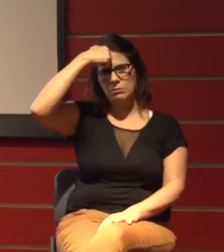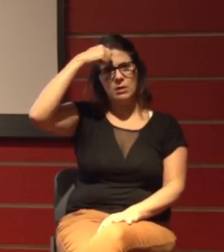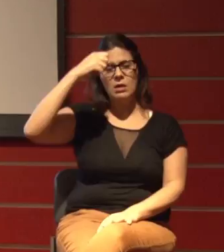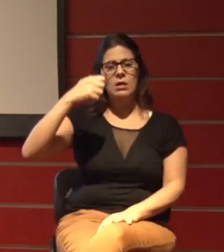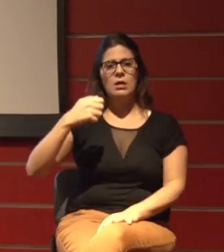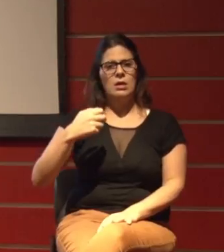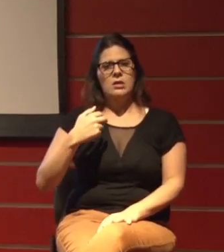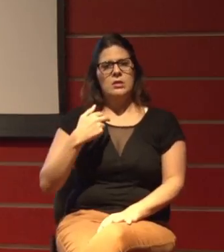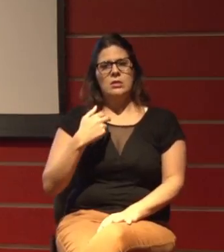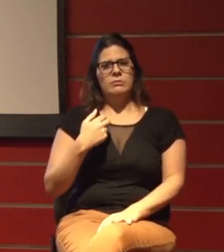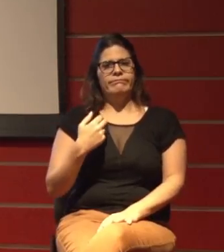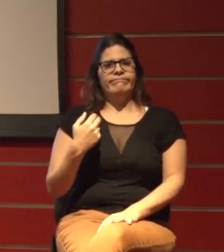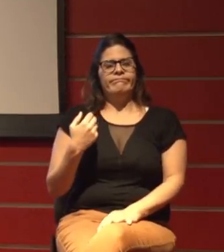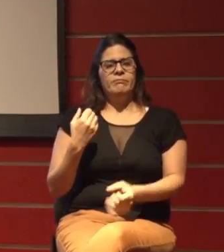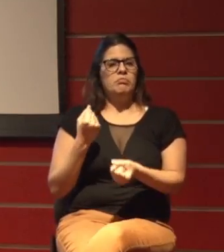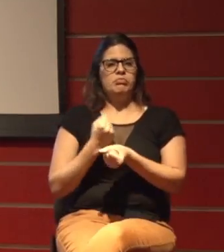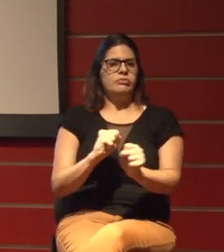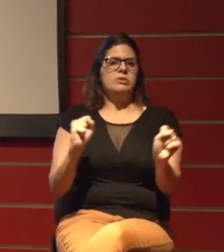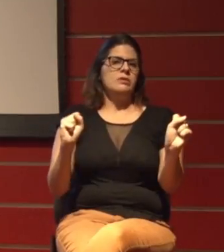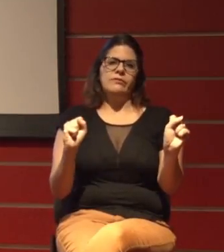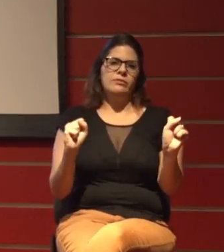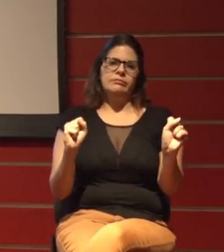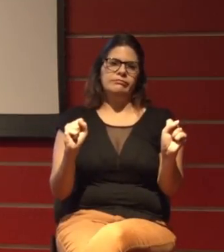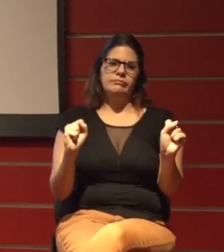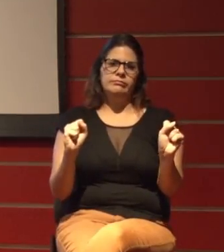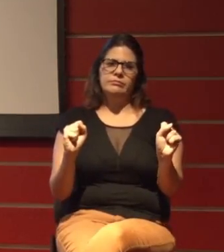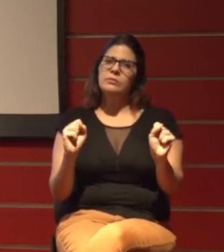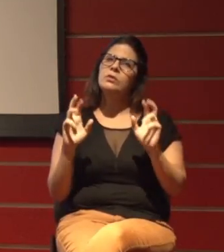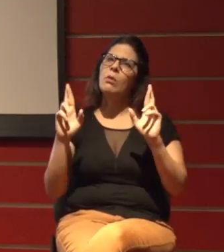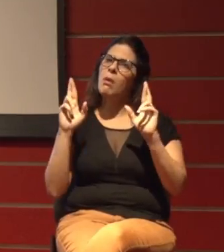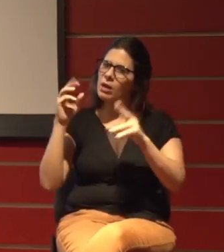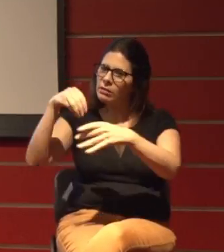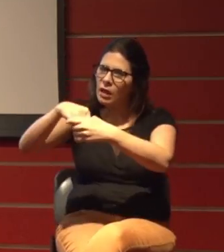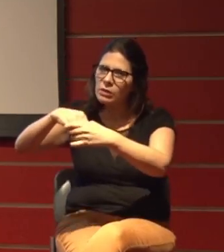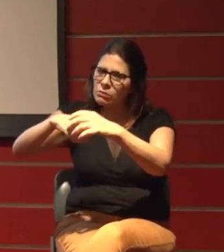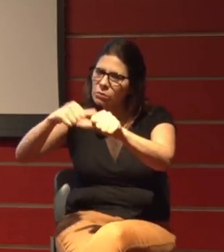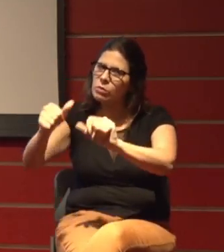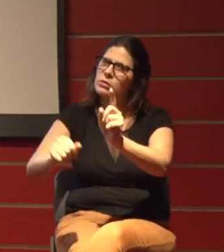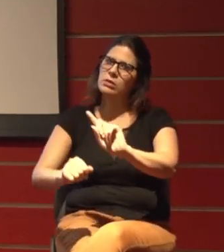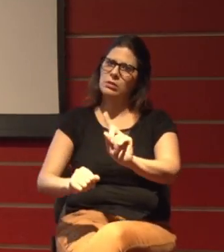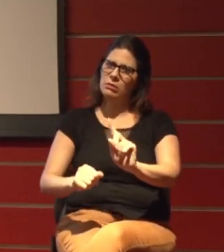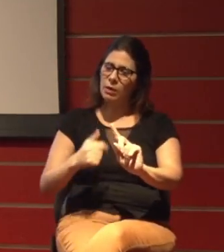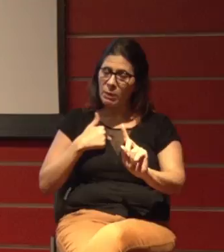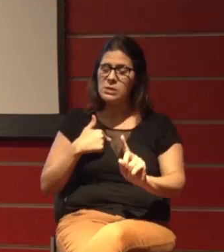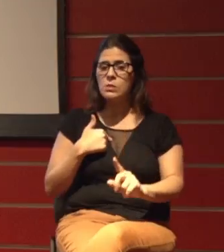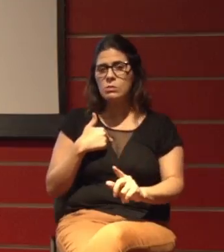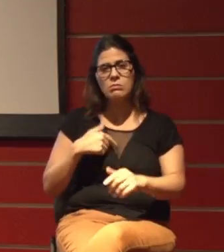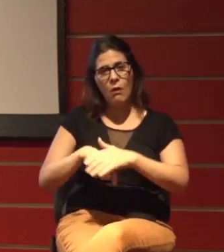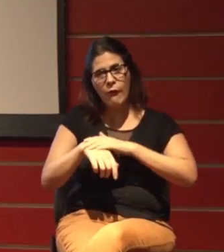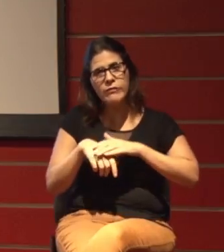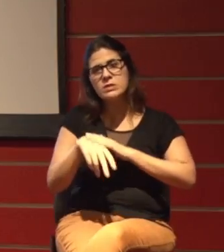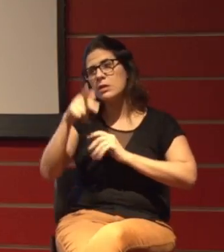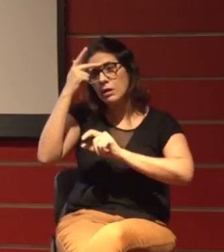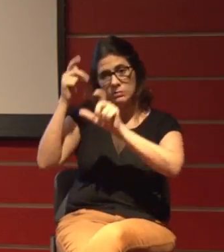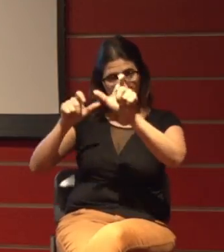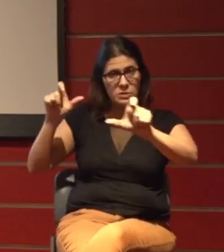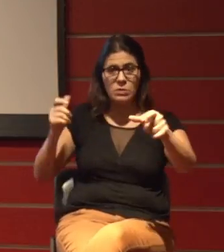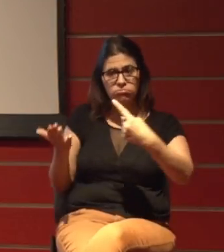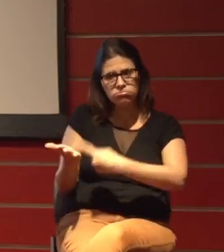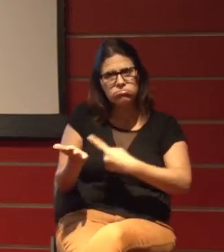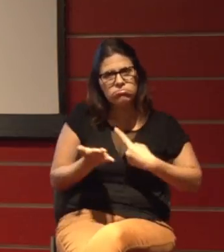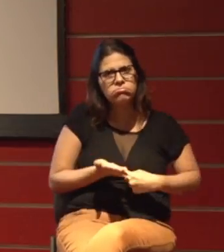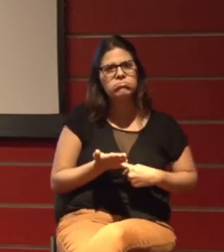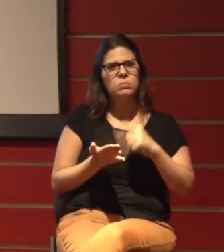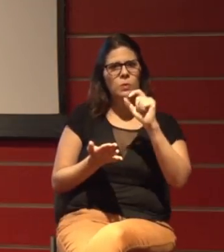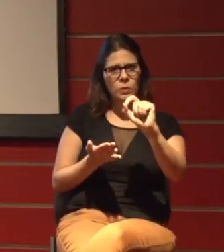espero que que não mudem isso lá dentro assim mas uma das coisas que eu que eu que eu que conversei com eles e tudo e e que ficou certo